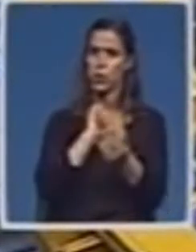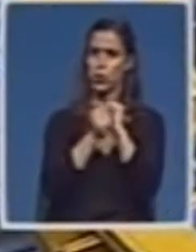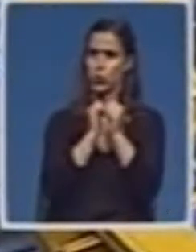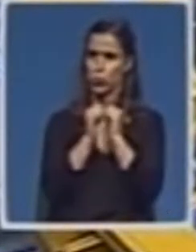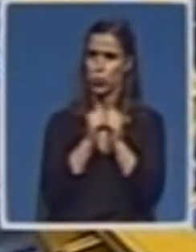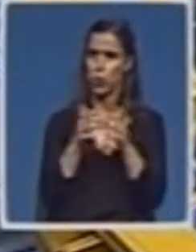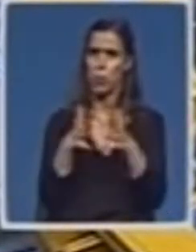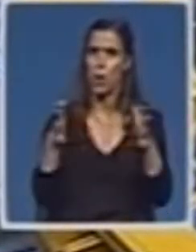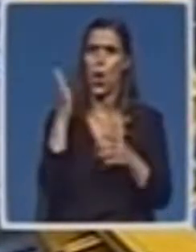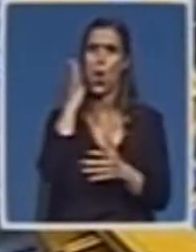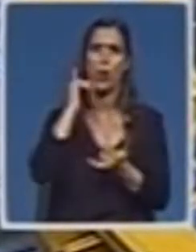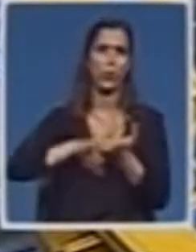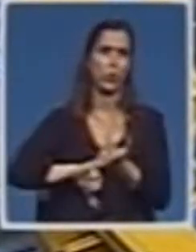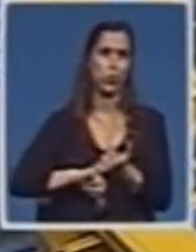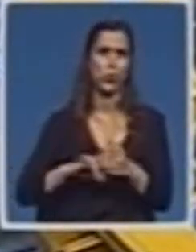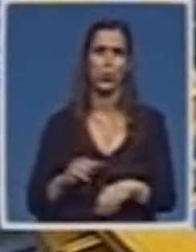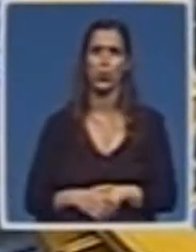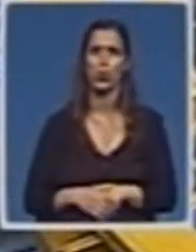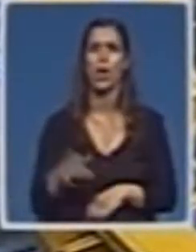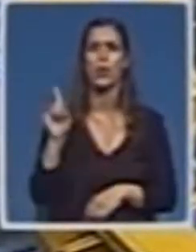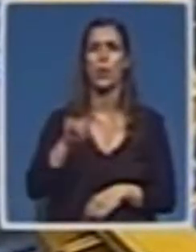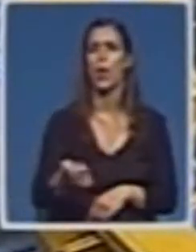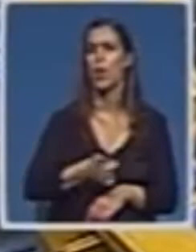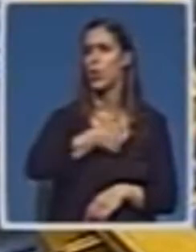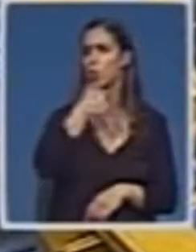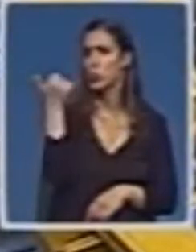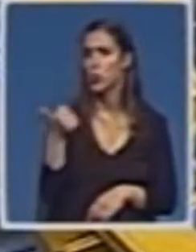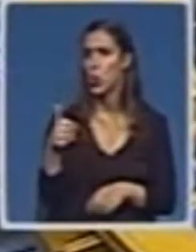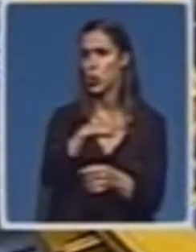com maior número de associados, é igualmente uma das melhores instituições náuticas do país.